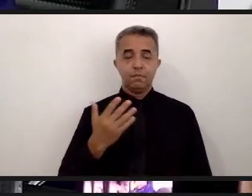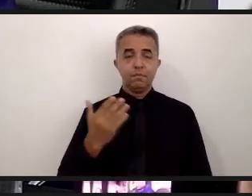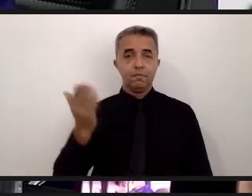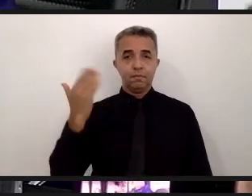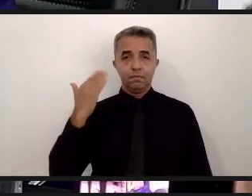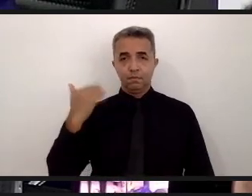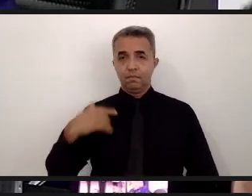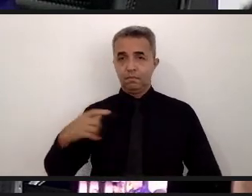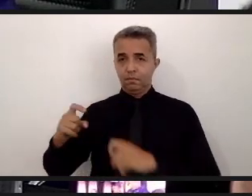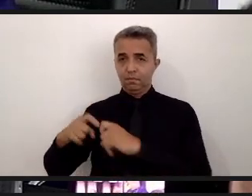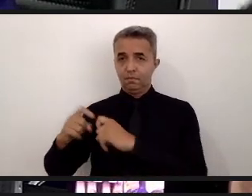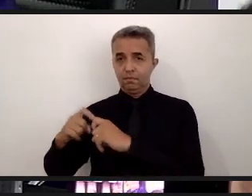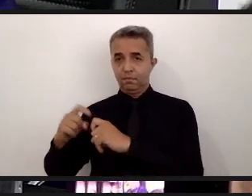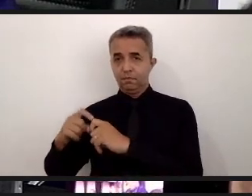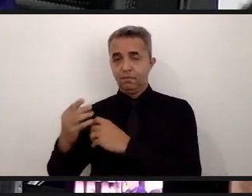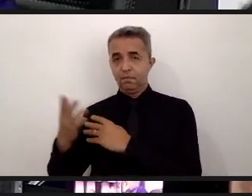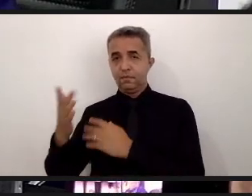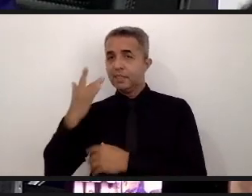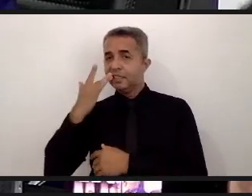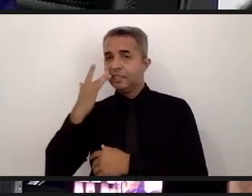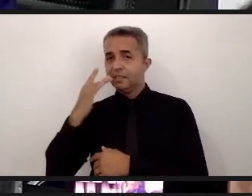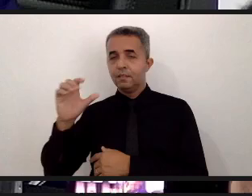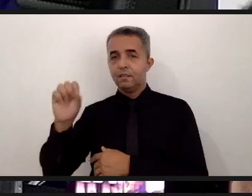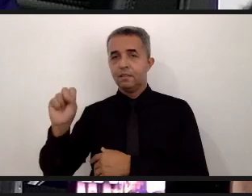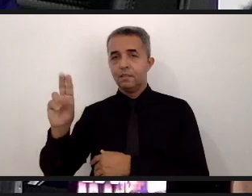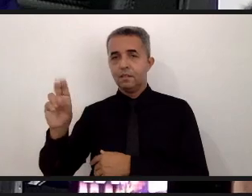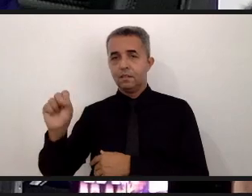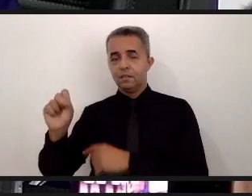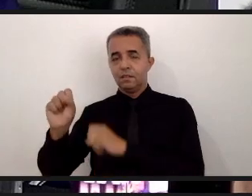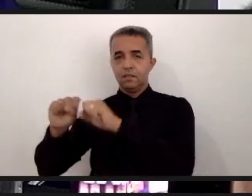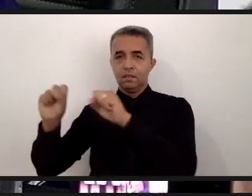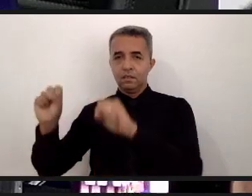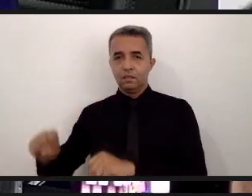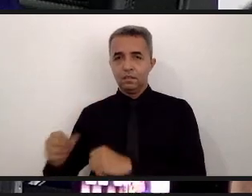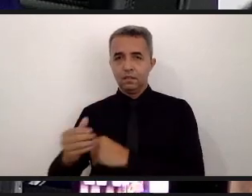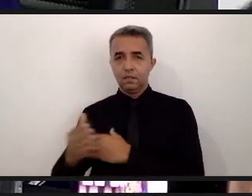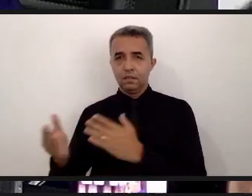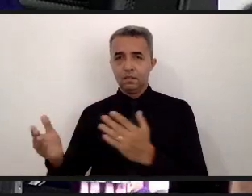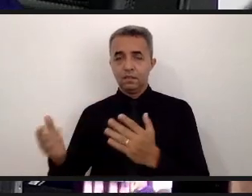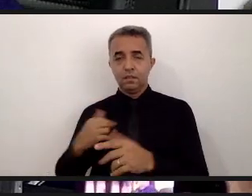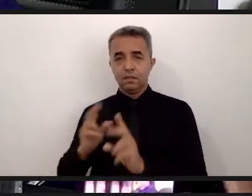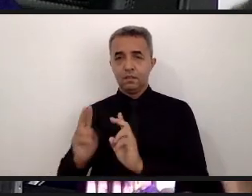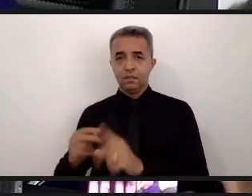médico ortopedista do SUS, há mais de 20 anos que eu sempre tenho orgulho de dizer que eu sempre trabalhei no SUS,